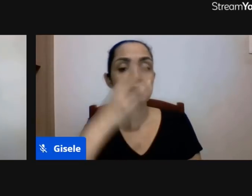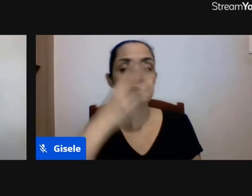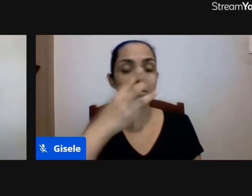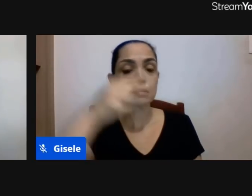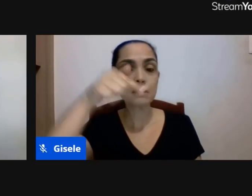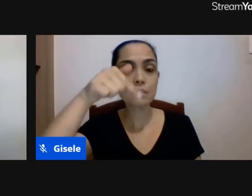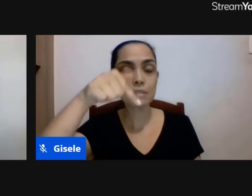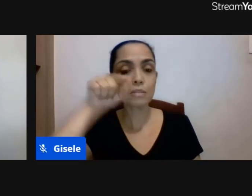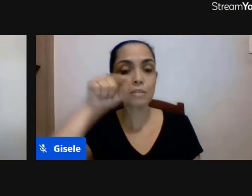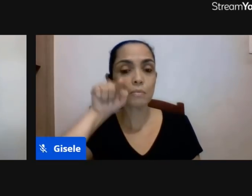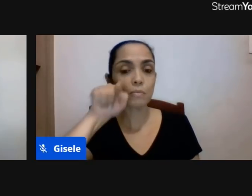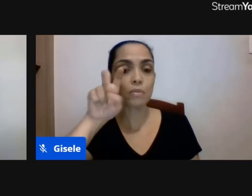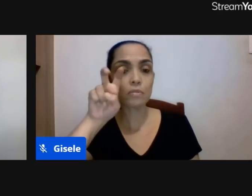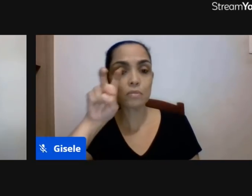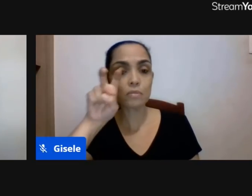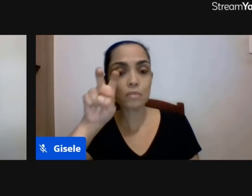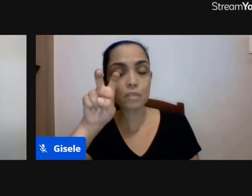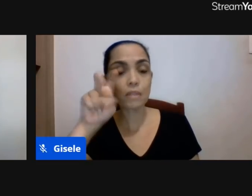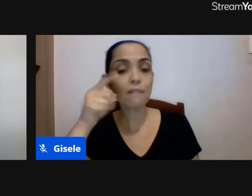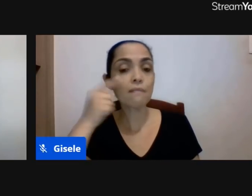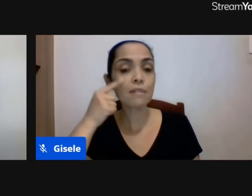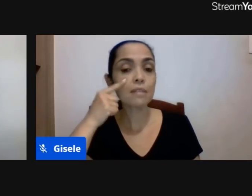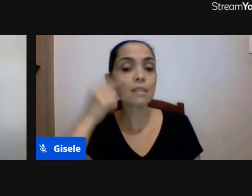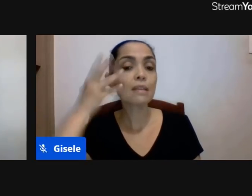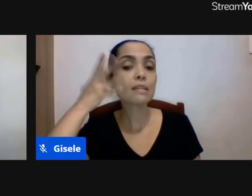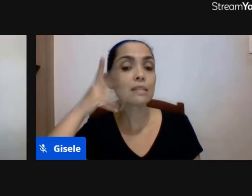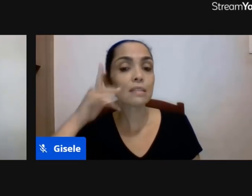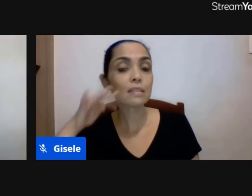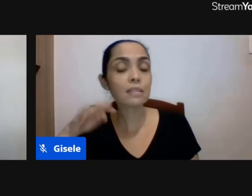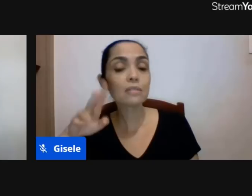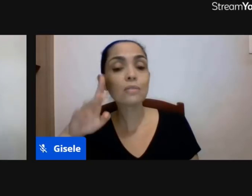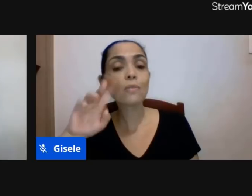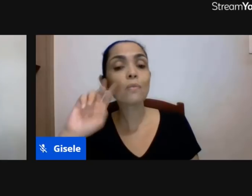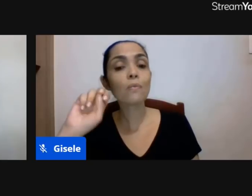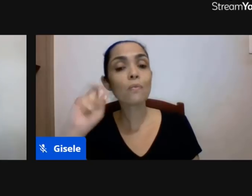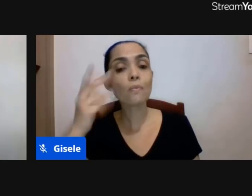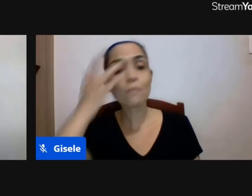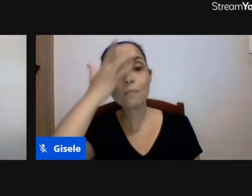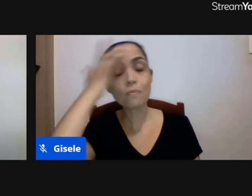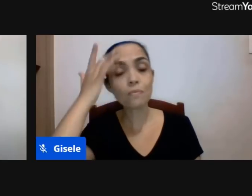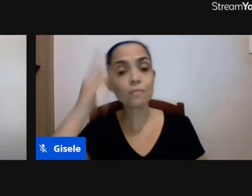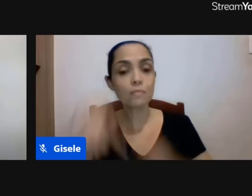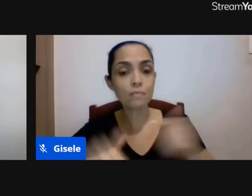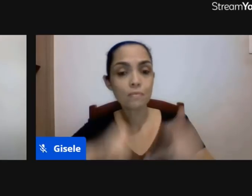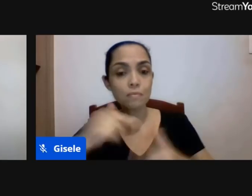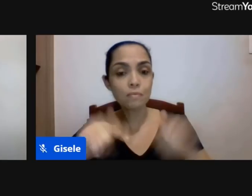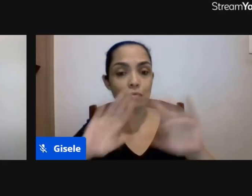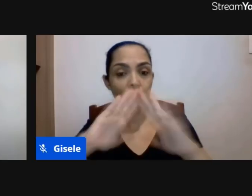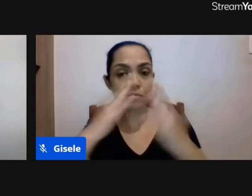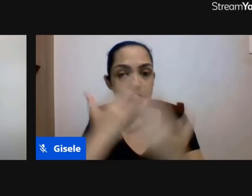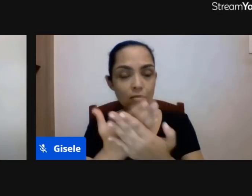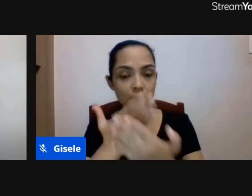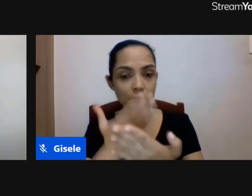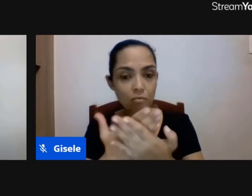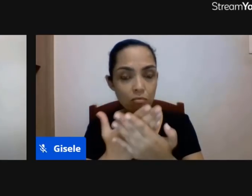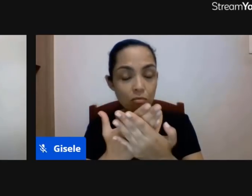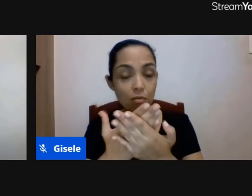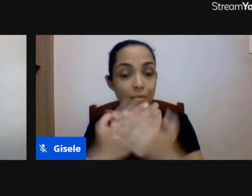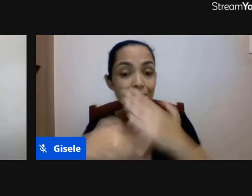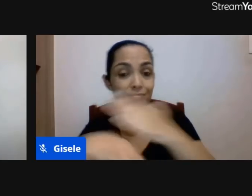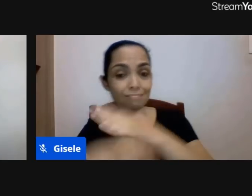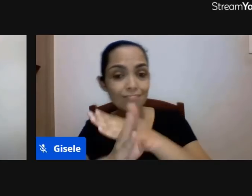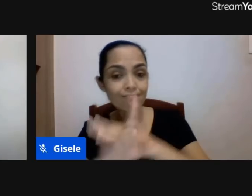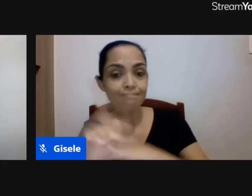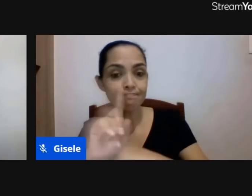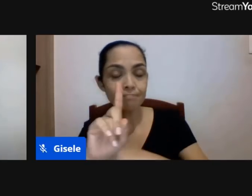não deixar a criança ou o funcionário entrar na escola naquele dia. Por quê? Para ter ser um pouco